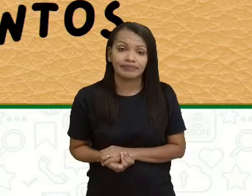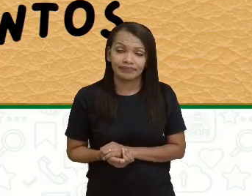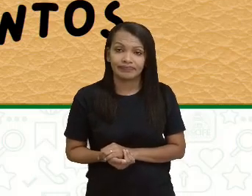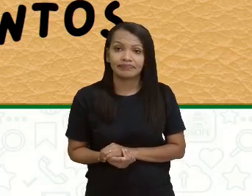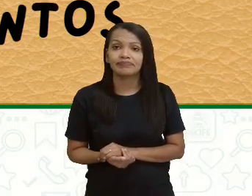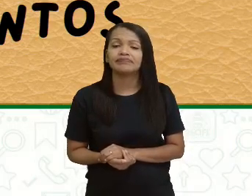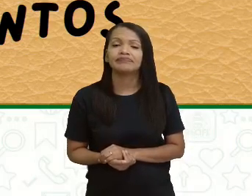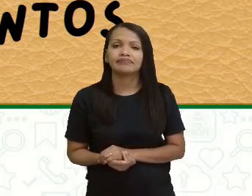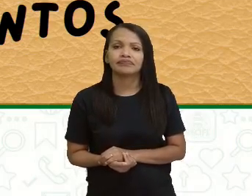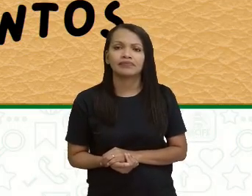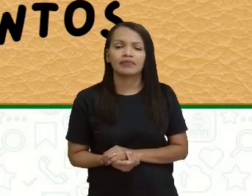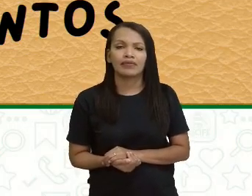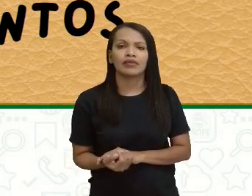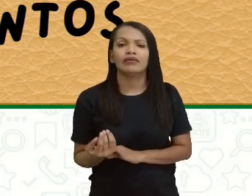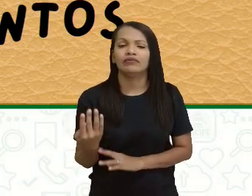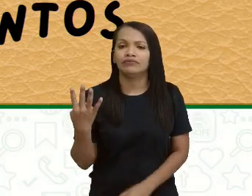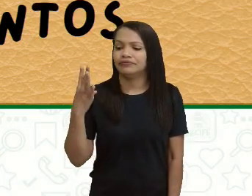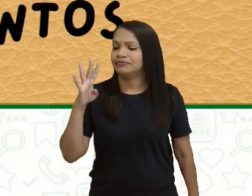só.